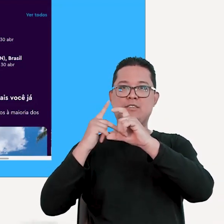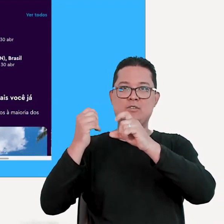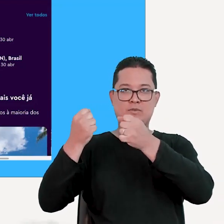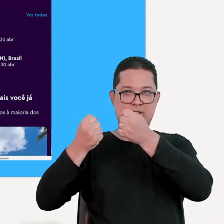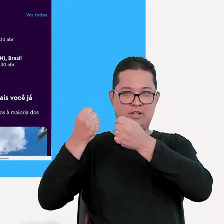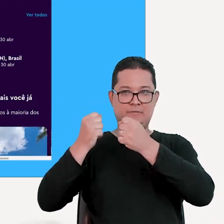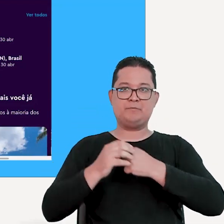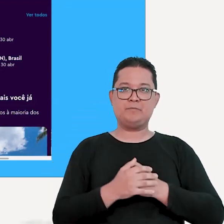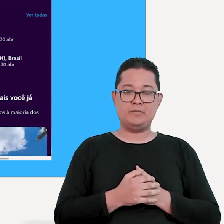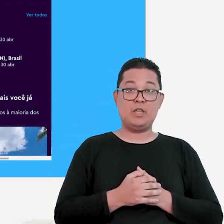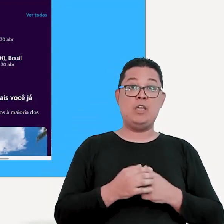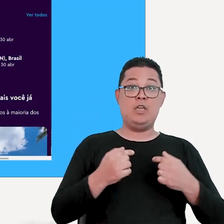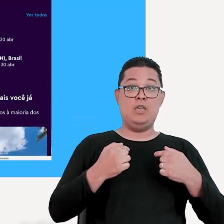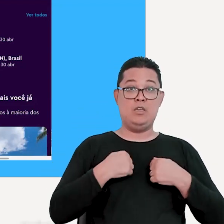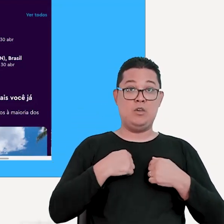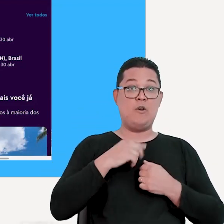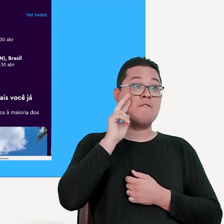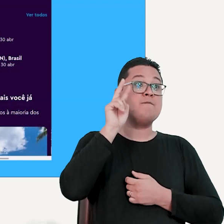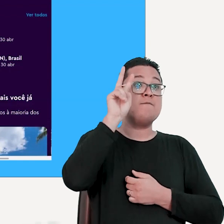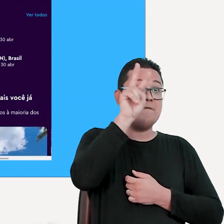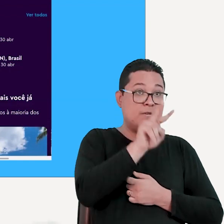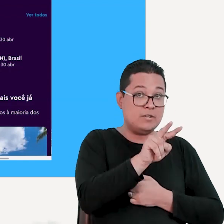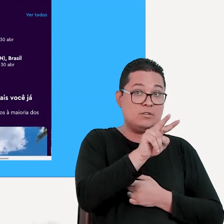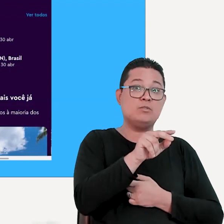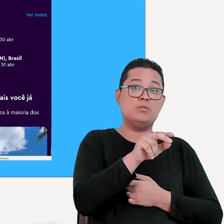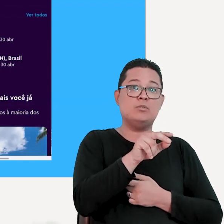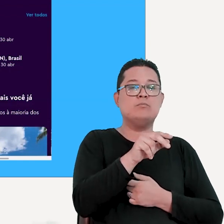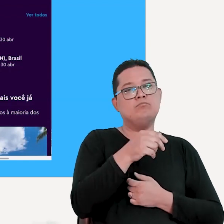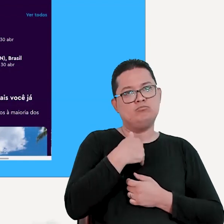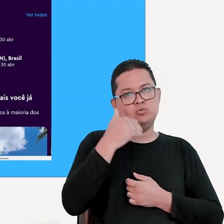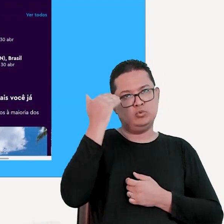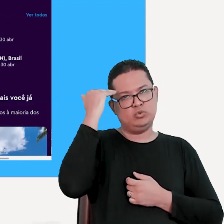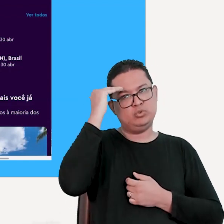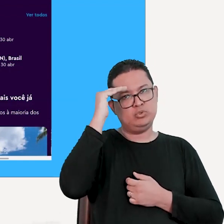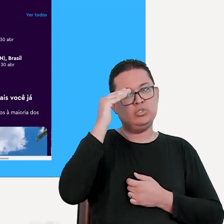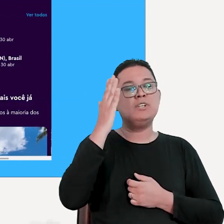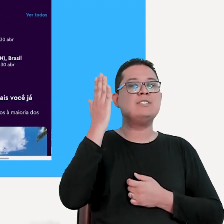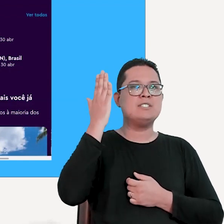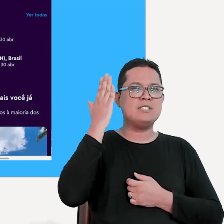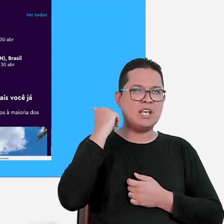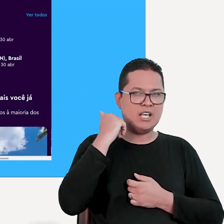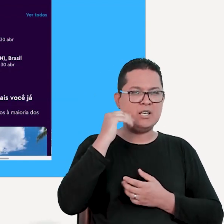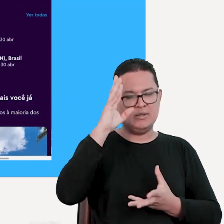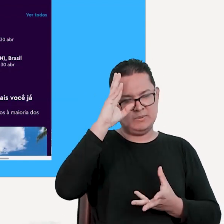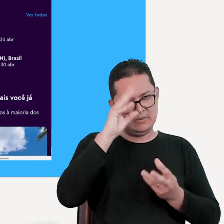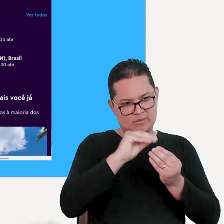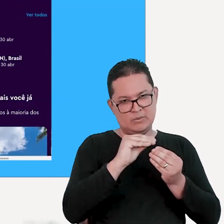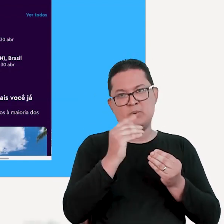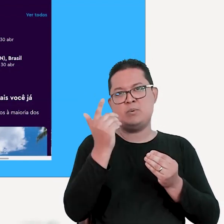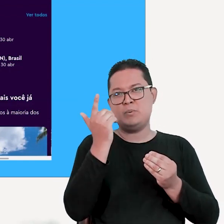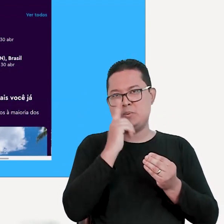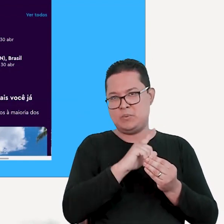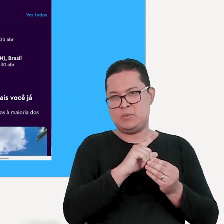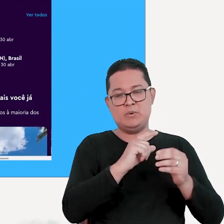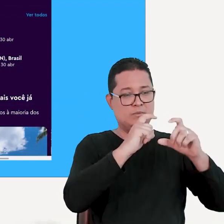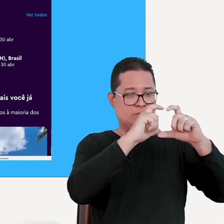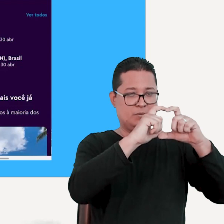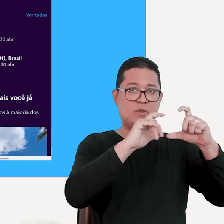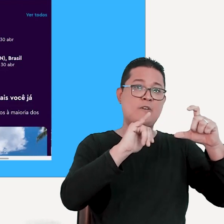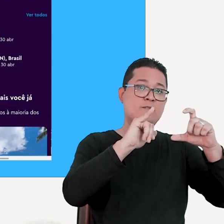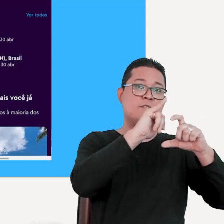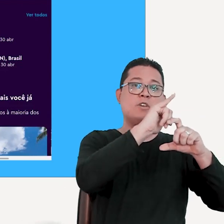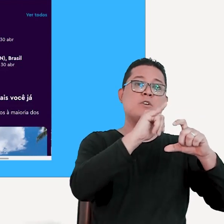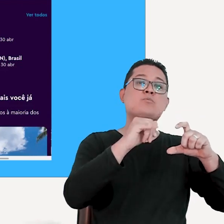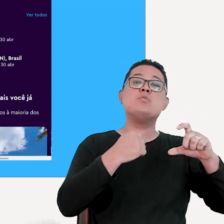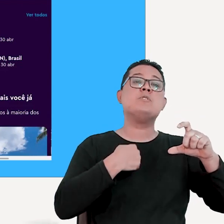Para quem enxerga, e para quem entende também, o primeiro ícone, que é um avião, logo a pessoa já